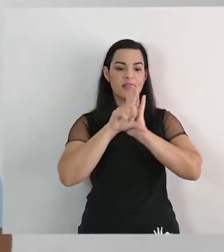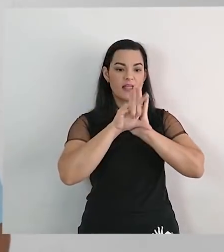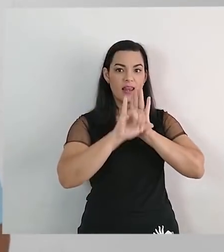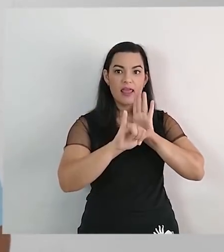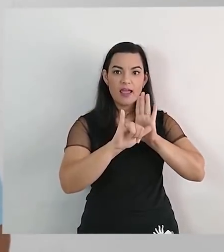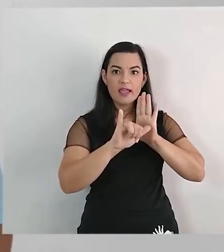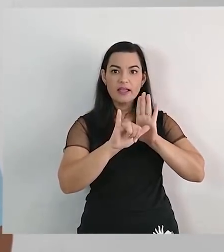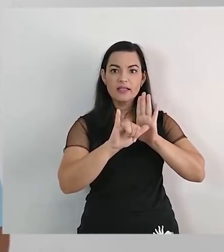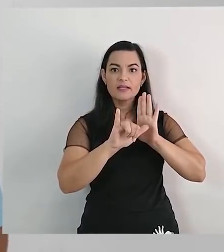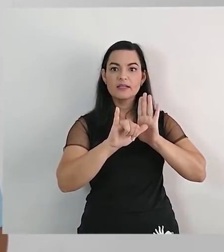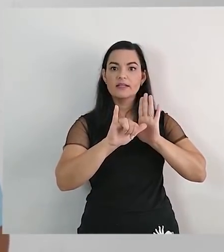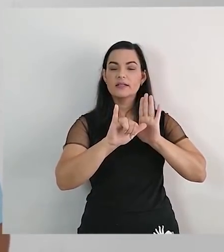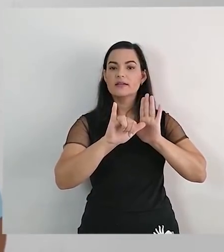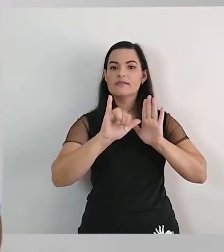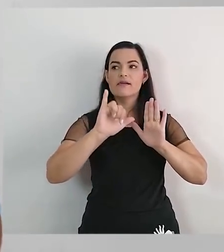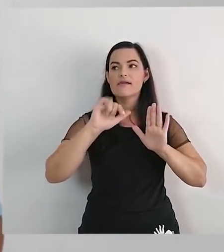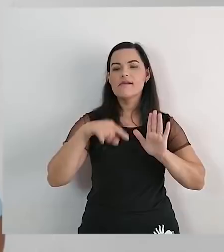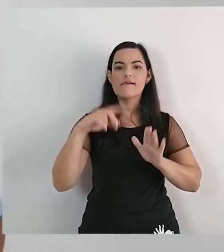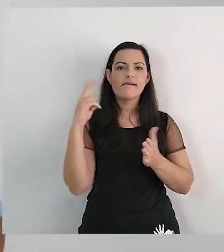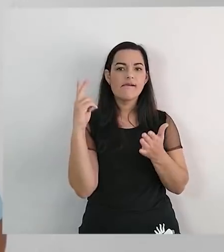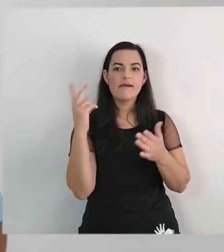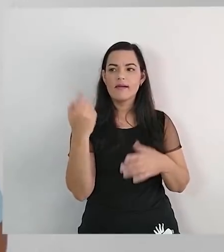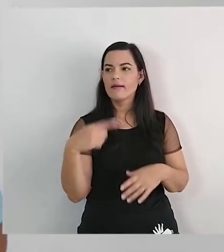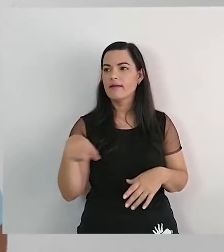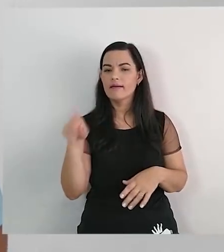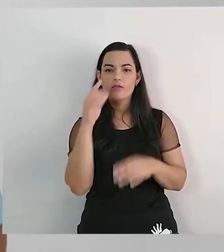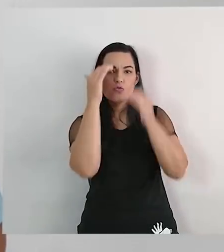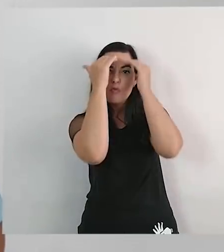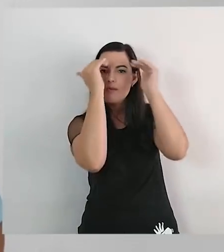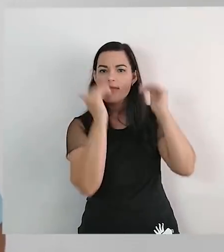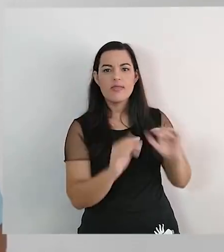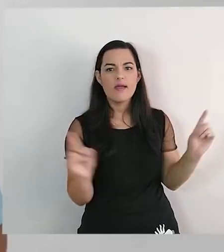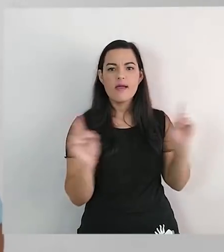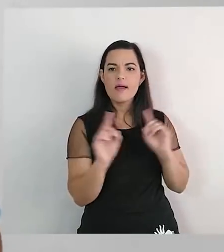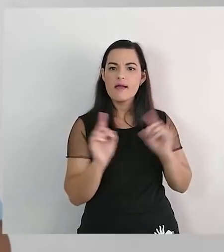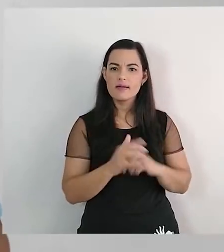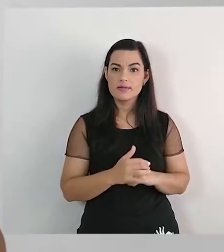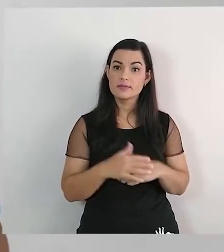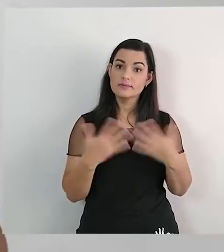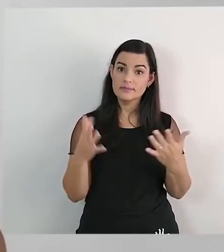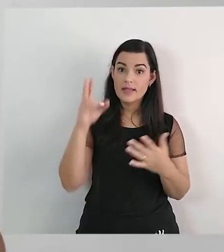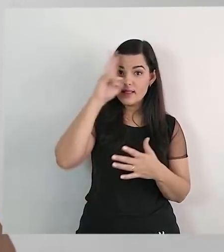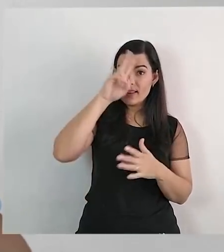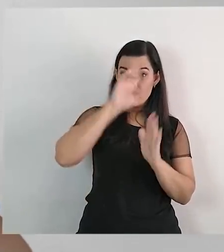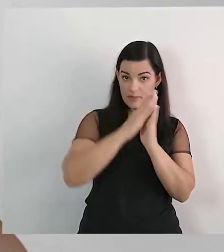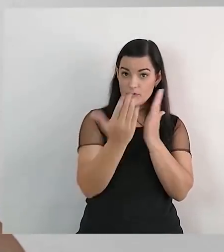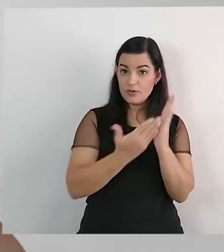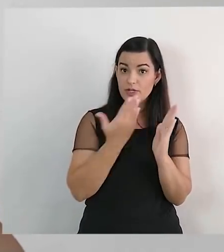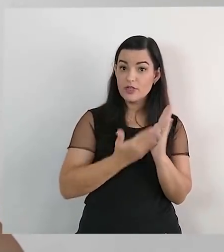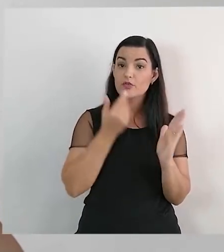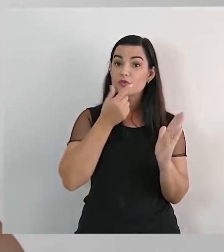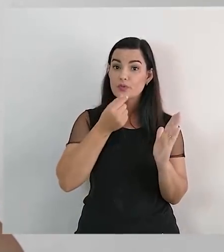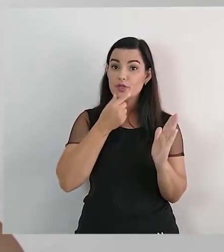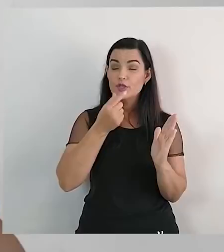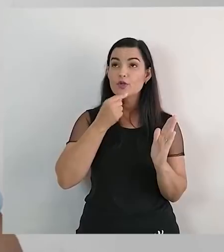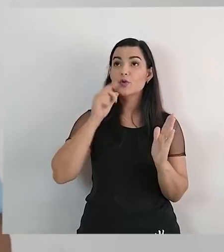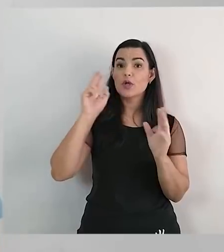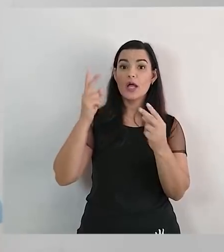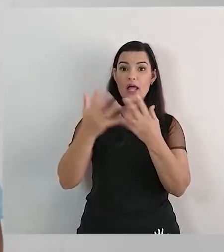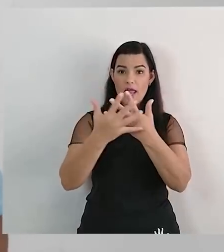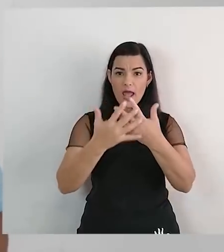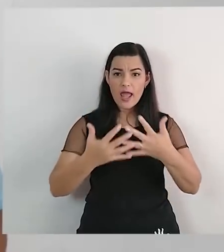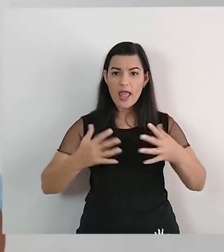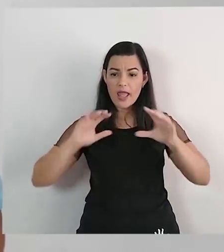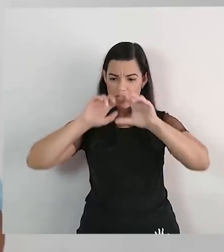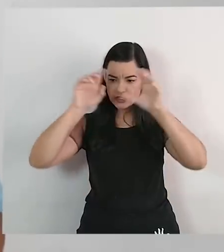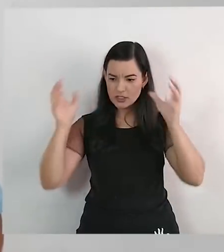as borboletas só para ele. E aí o que aconteceu? As borboletas morreram.